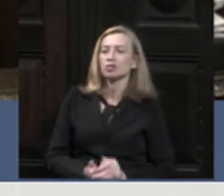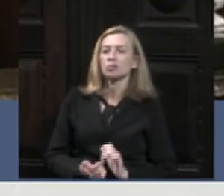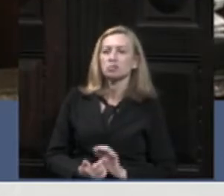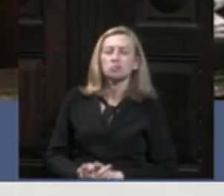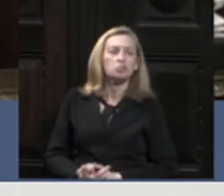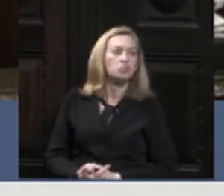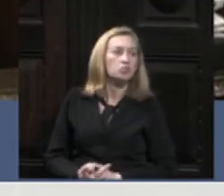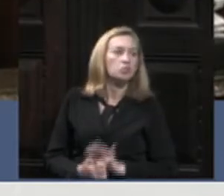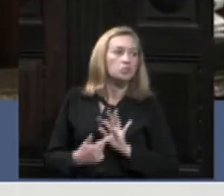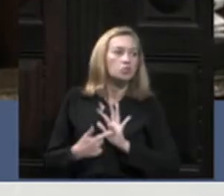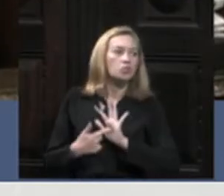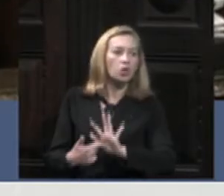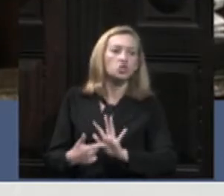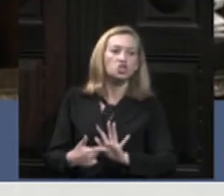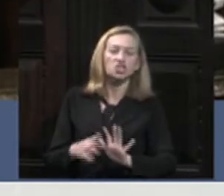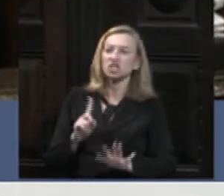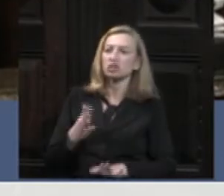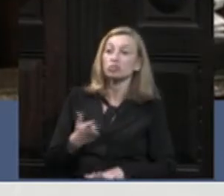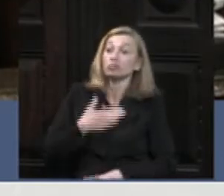não surpreenderam.